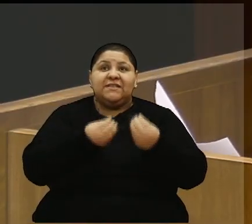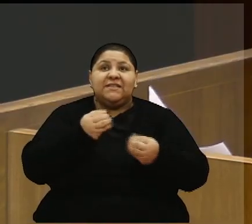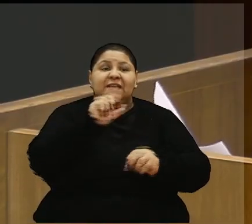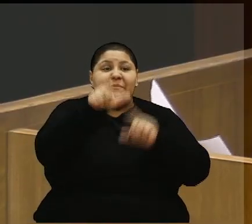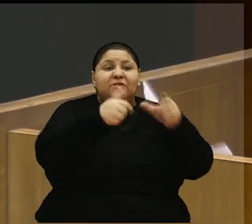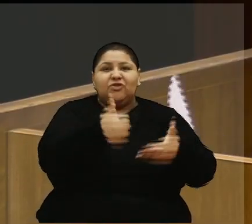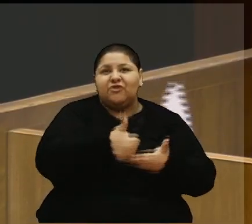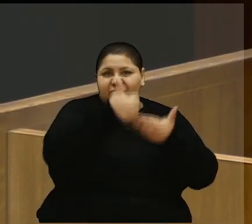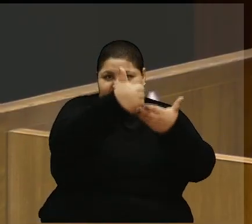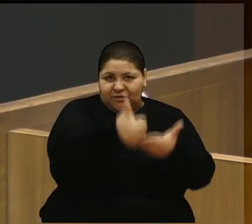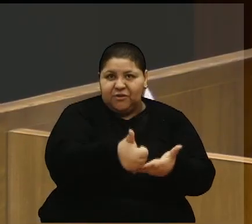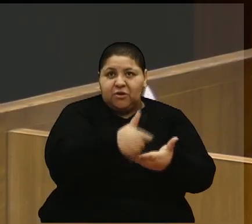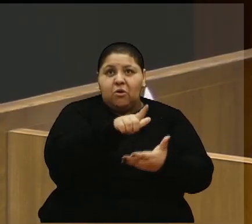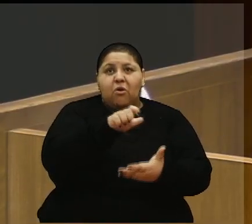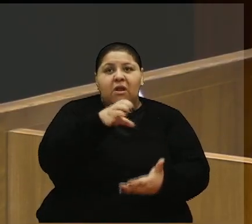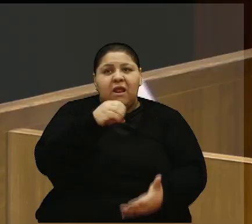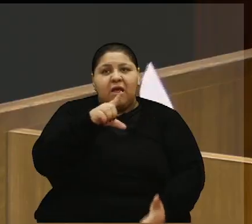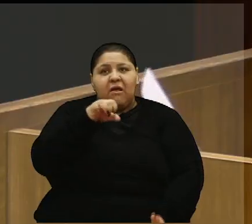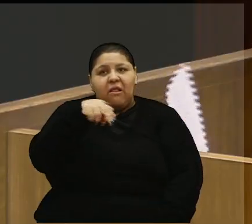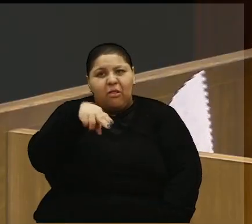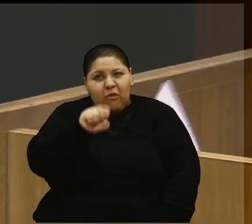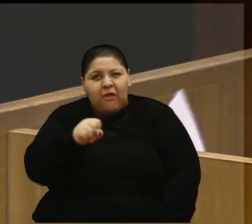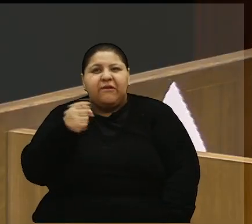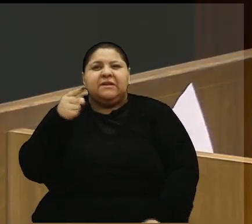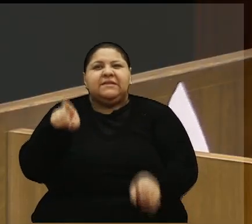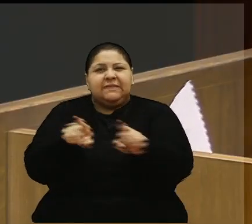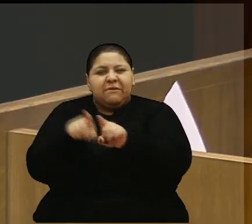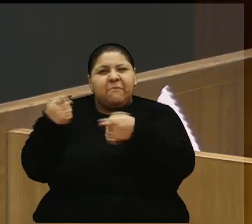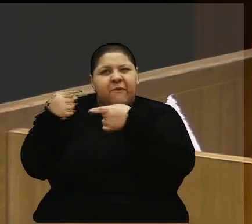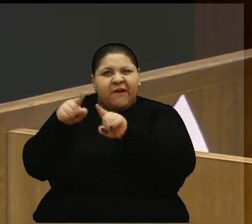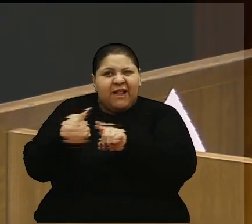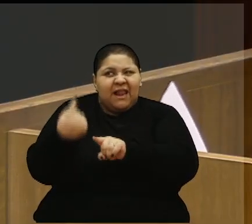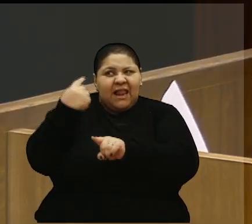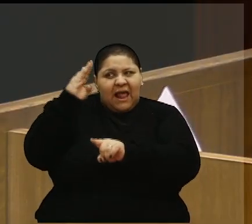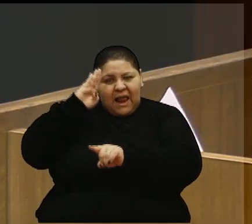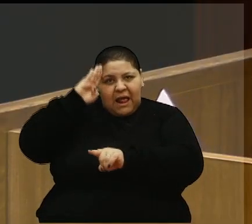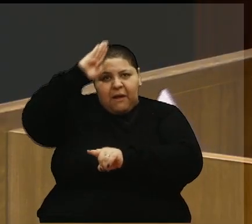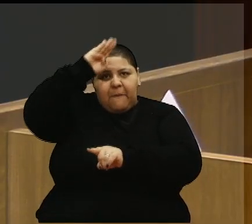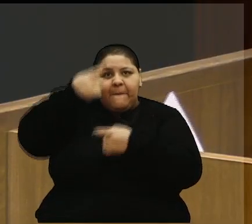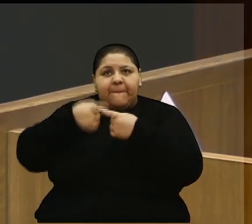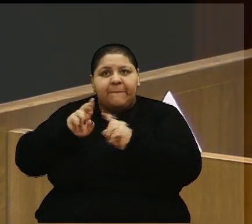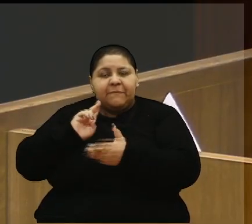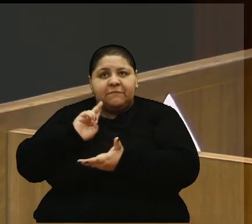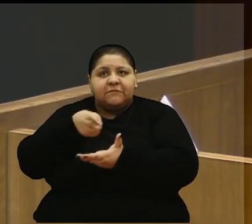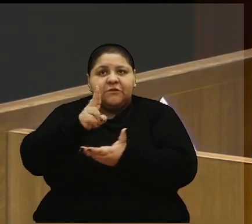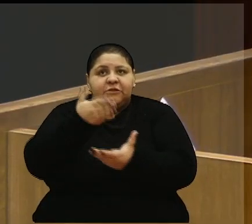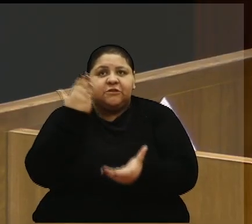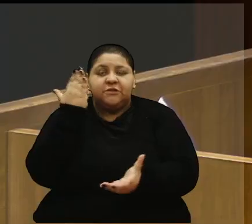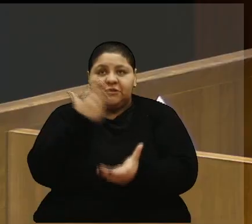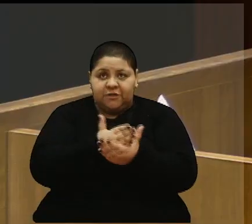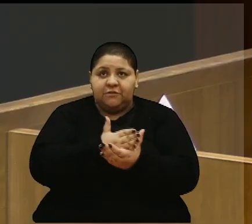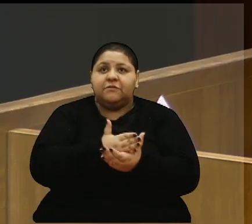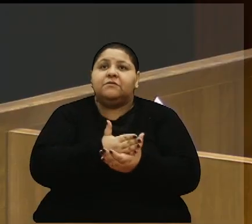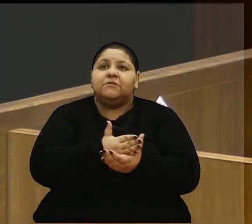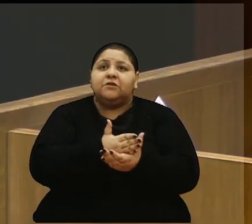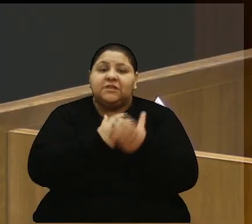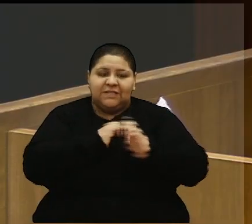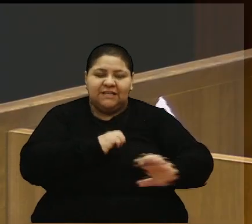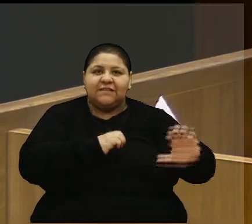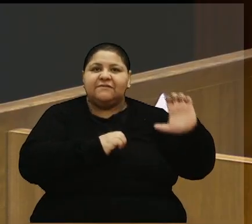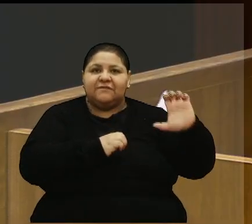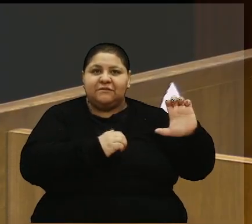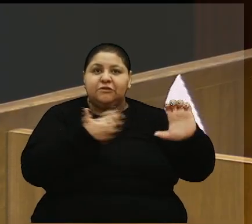E até o Léo Lins falou que criticou muito na época o Bolsonaro, mas sempre os processos que vieram foi da esquerda, né?